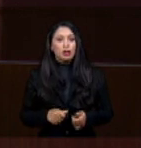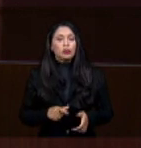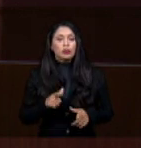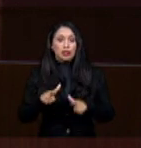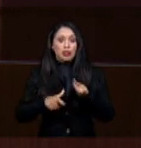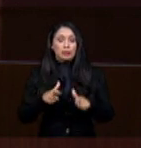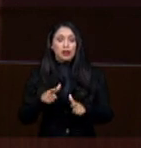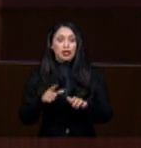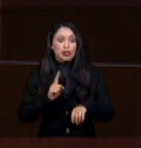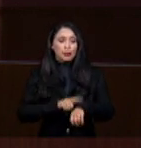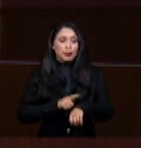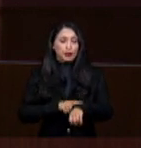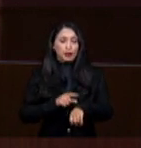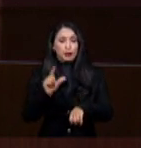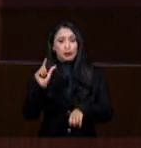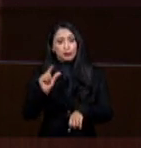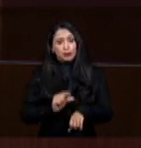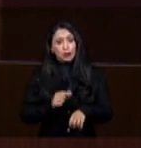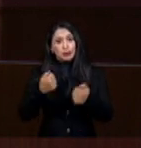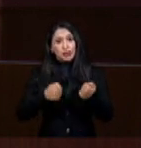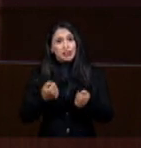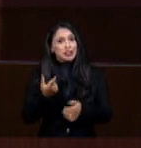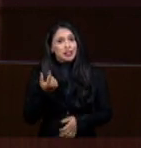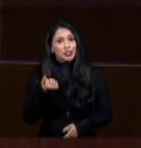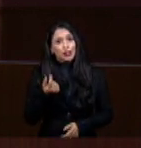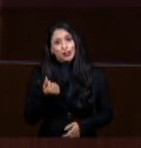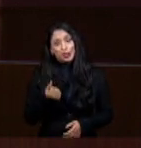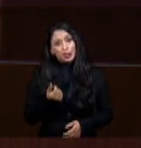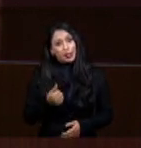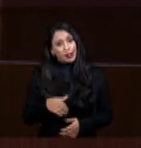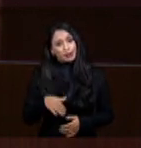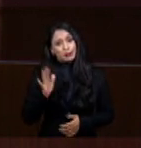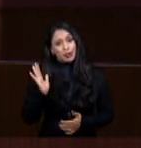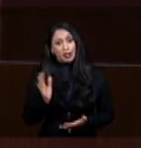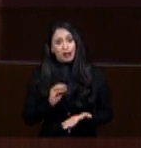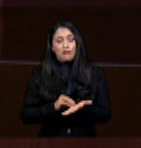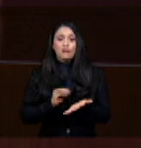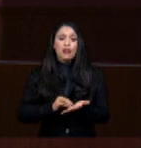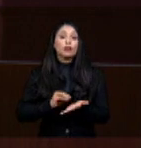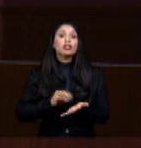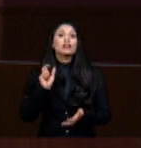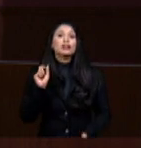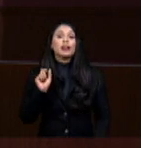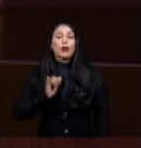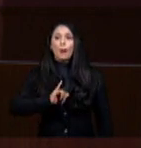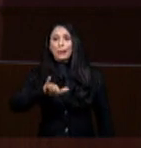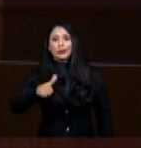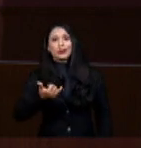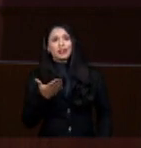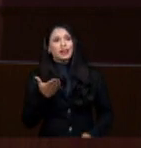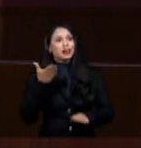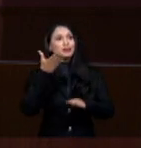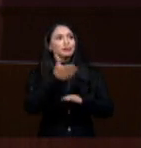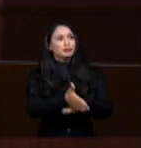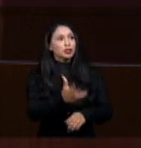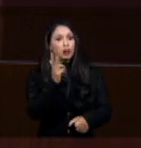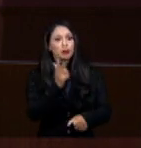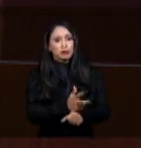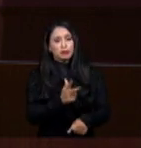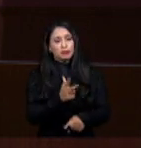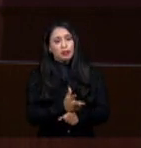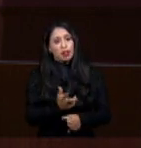significa que necessitariam de mais dinheiro por falta de oportunidade no mercado de trabalho